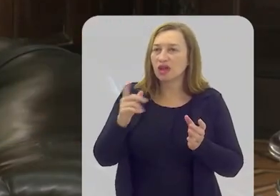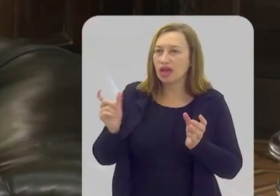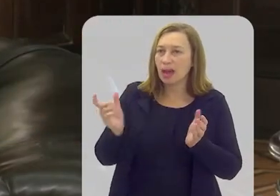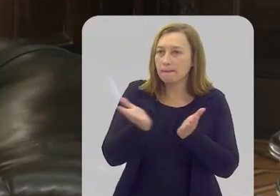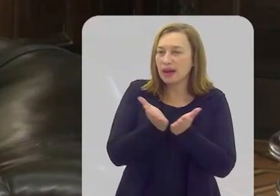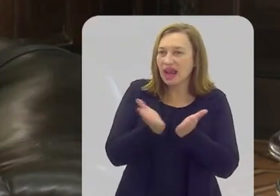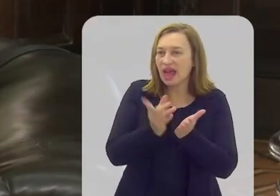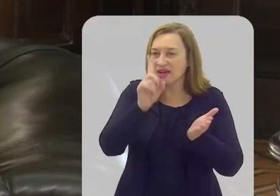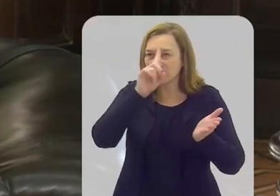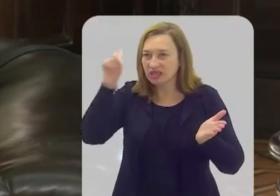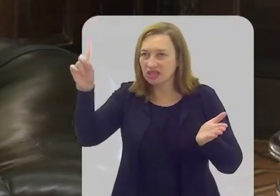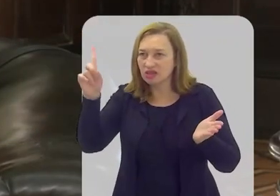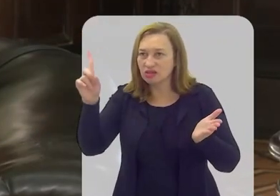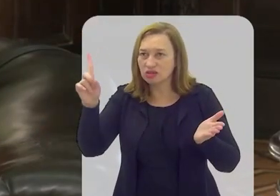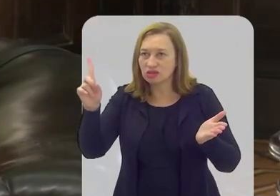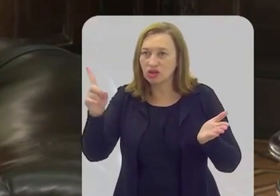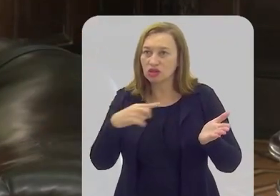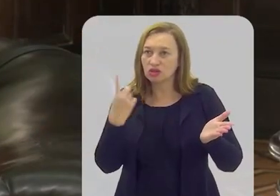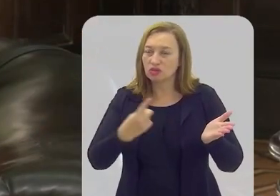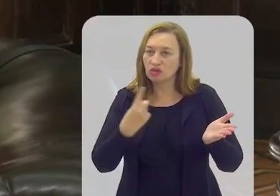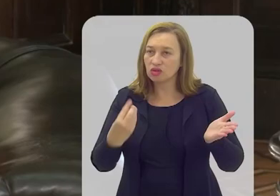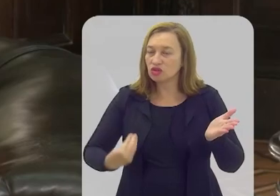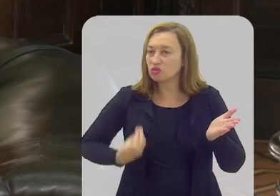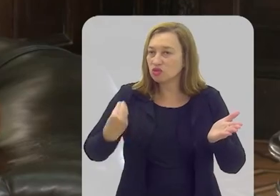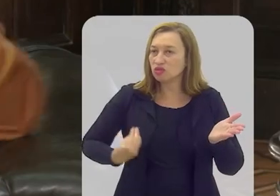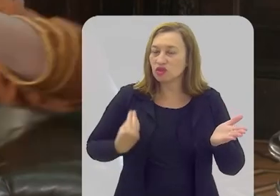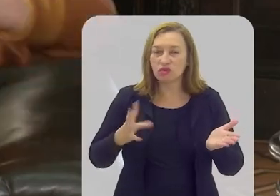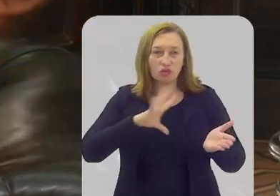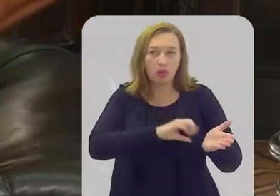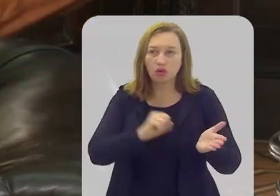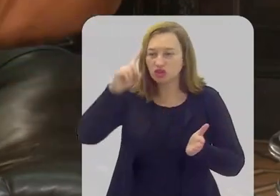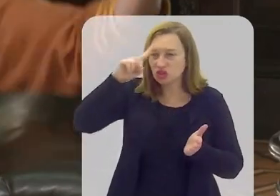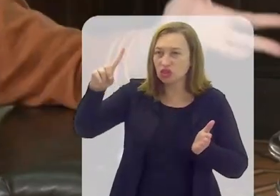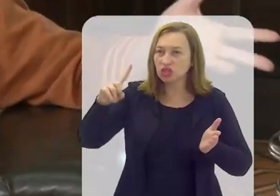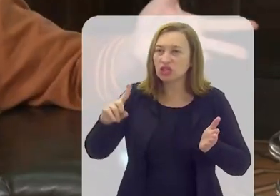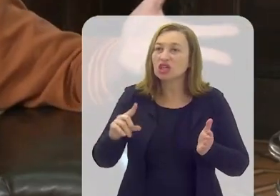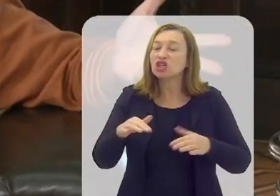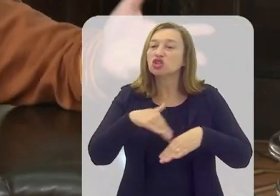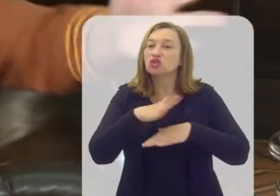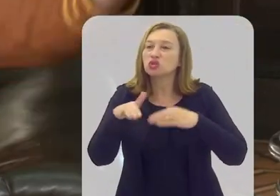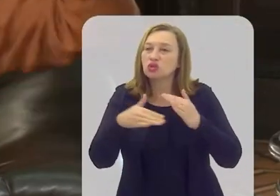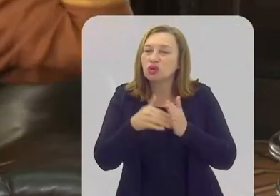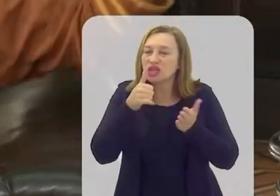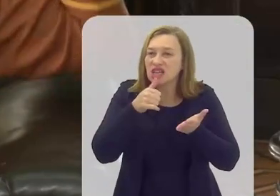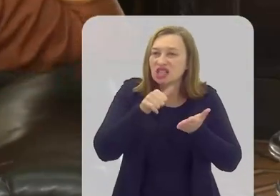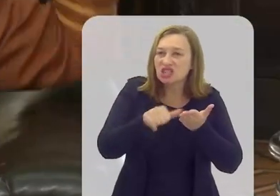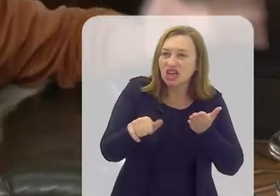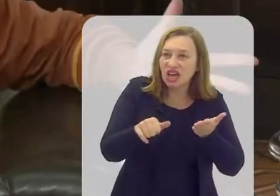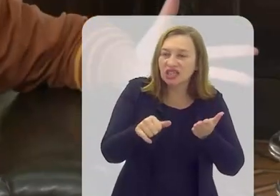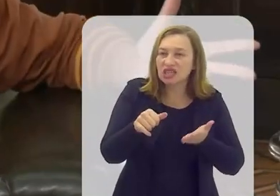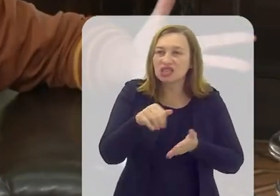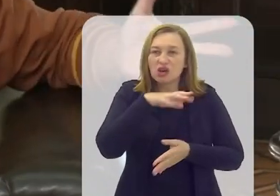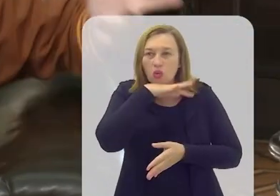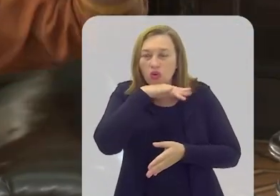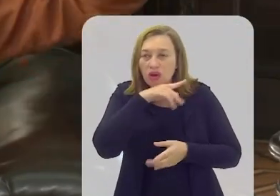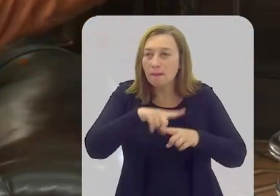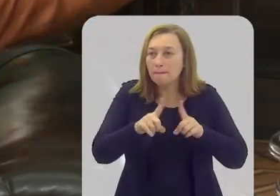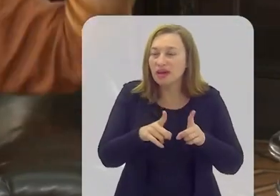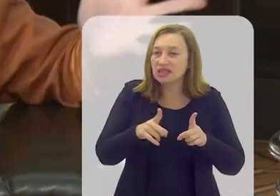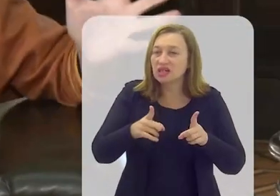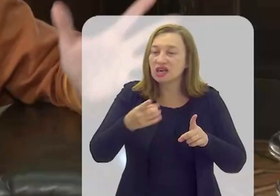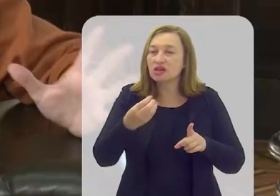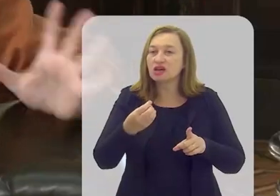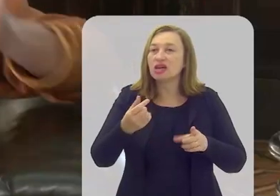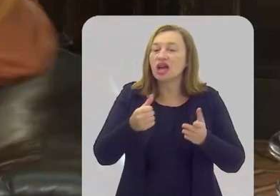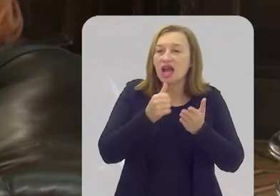da Bíblia que fala que nós somos cartas vivas do amor de Deus. Meu Deus. Então, se todas as cartas de amor são ridículas, então eu sou ridícula, porque somos sou ridículos.